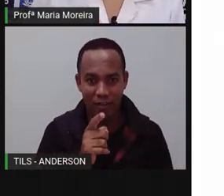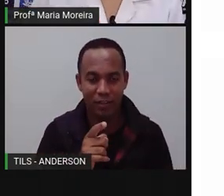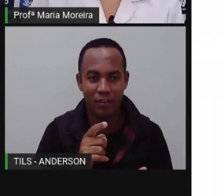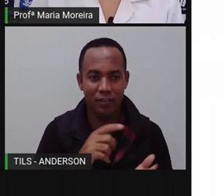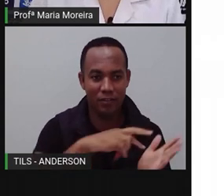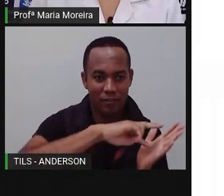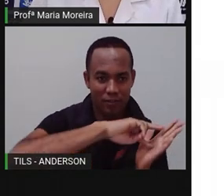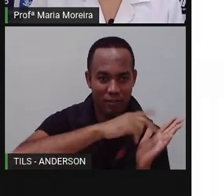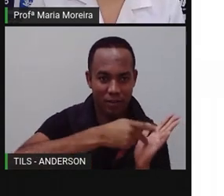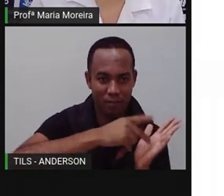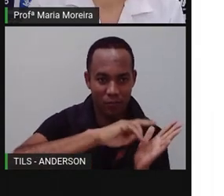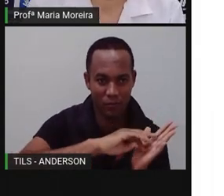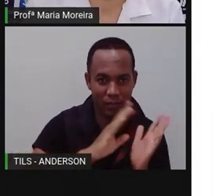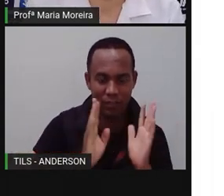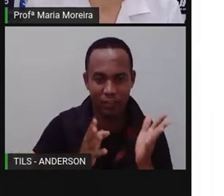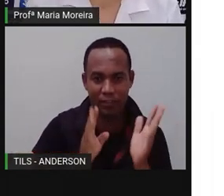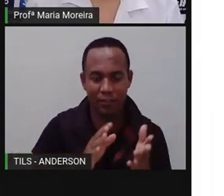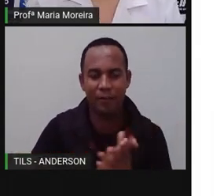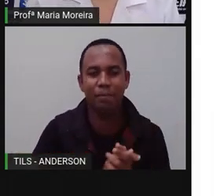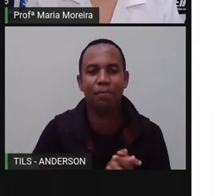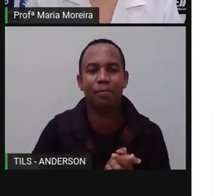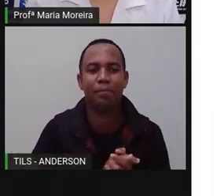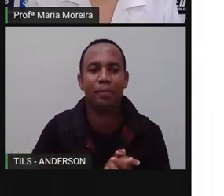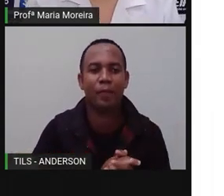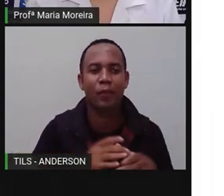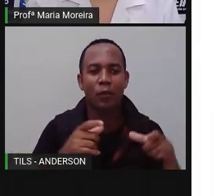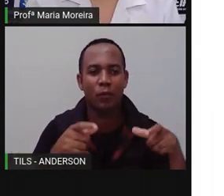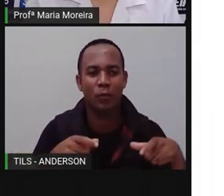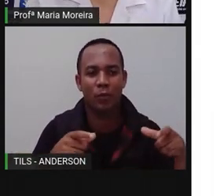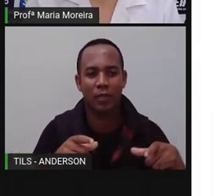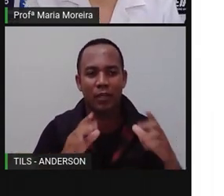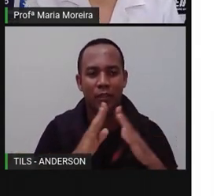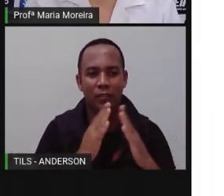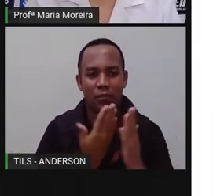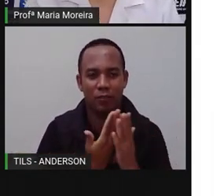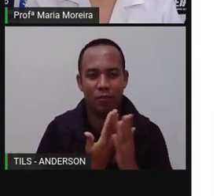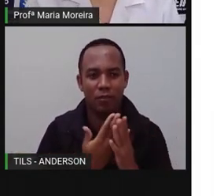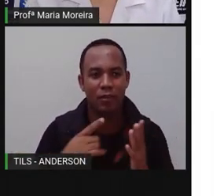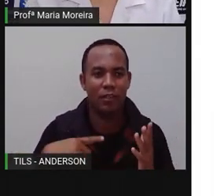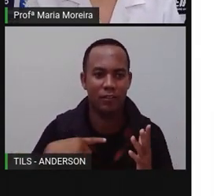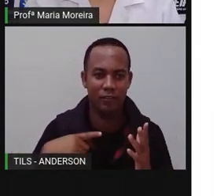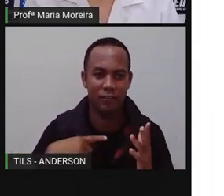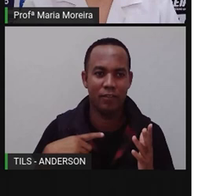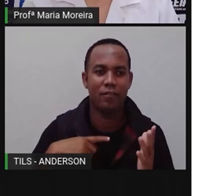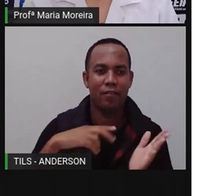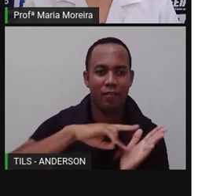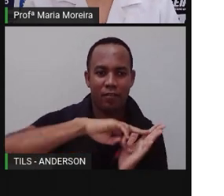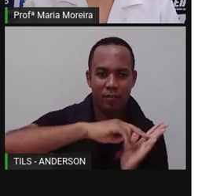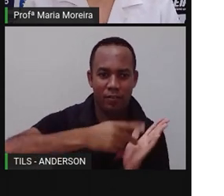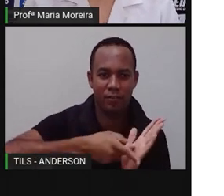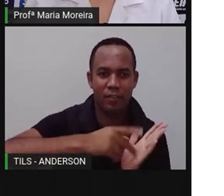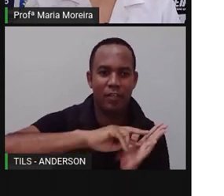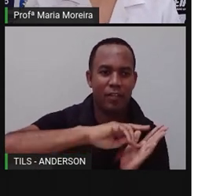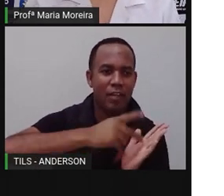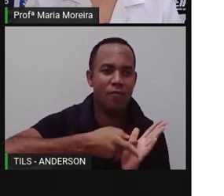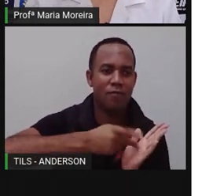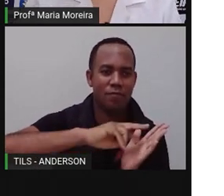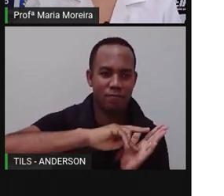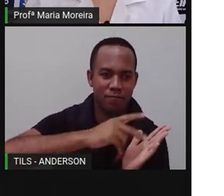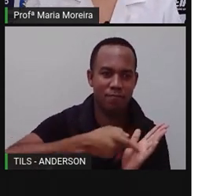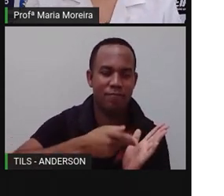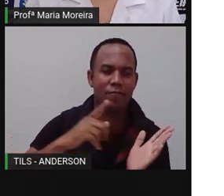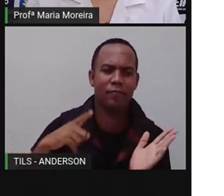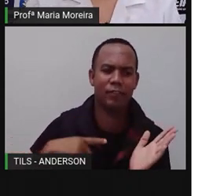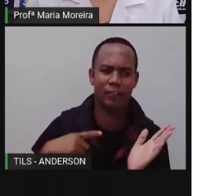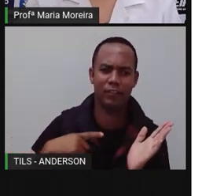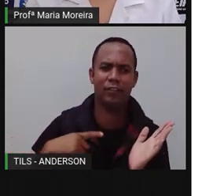que eu trabalhava lá no Lide Antunes, tinha aula de capoeira. E a sua escola tinha? A escola que você trabalhava tinha, Anderson?